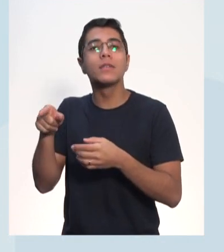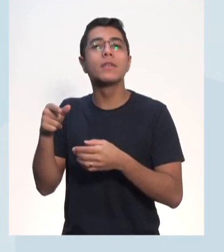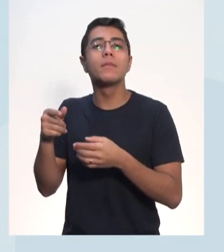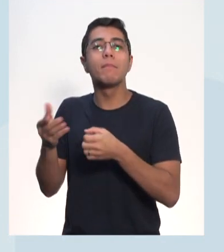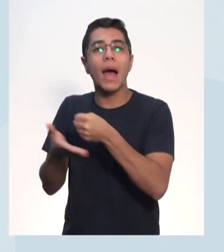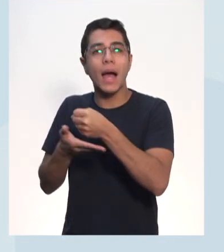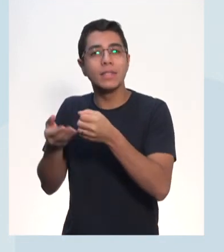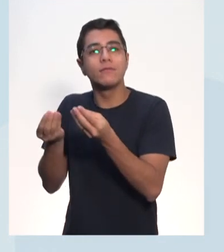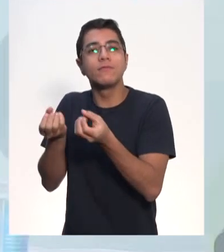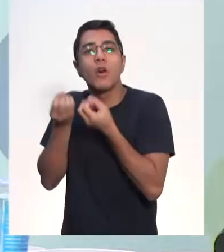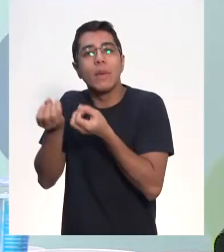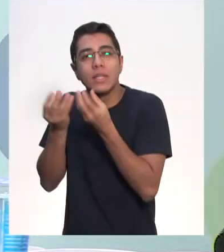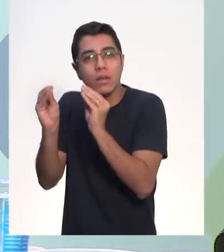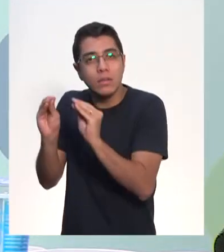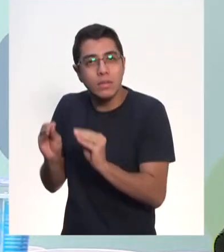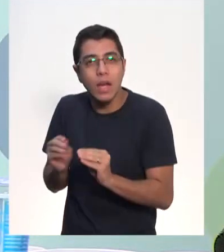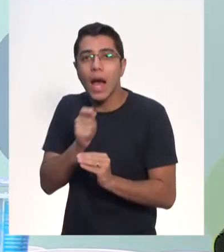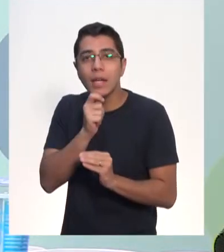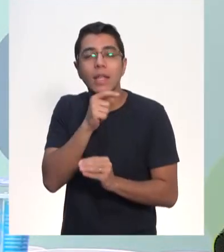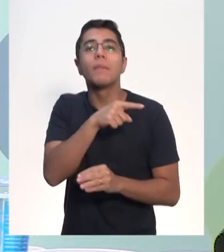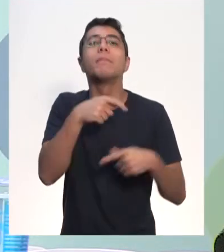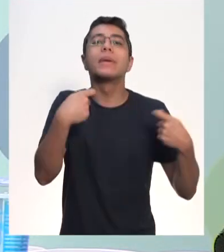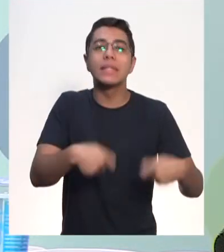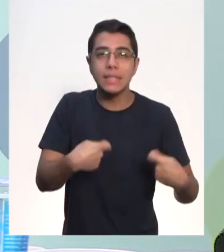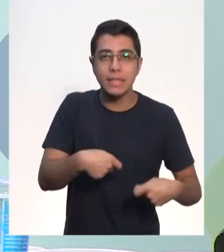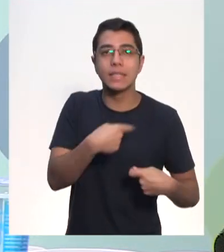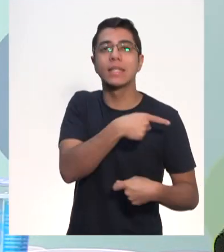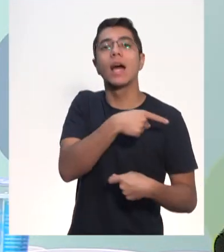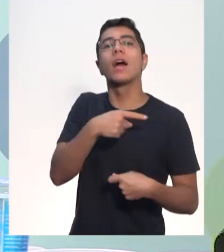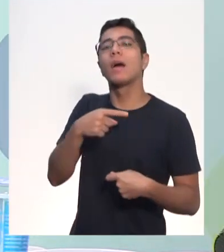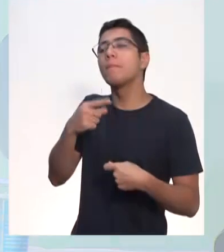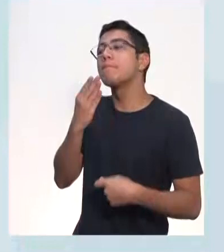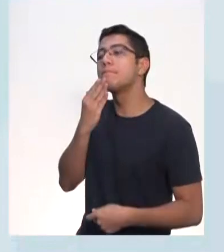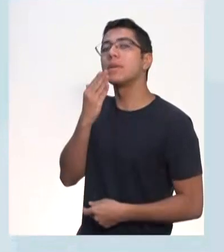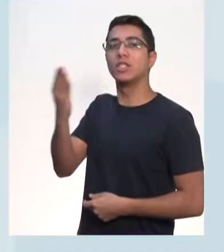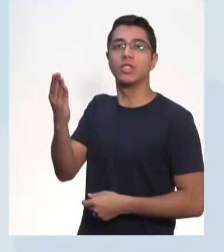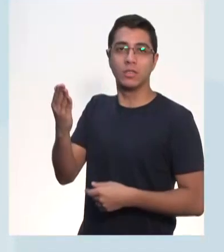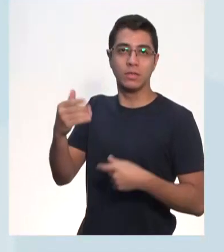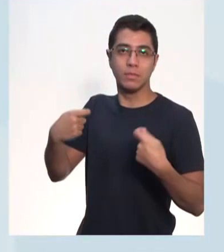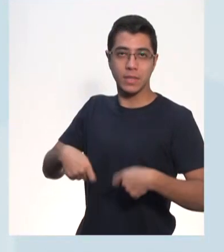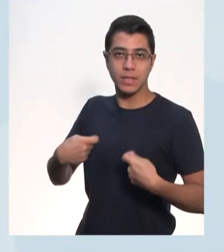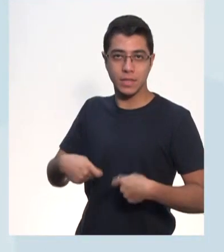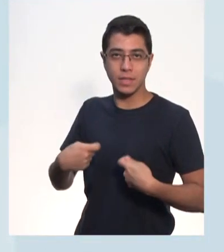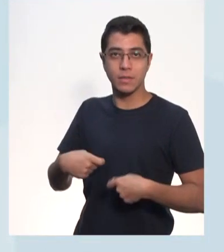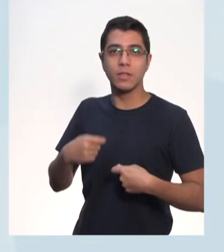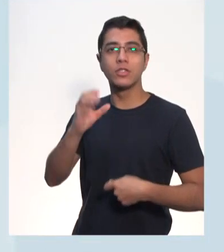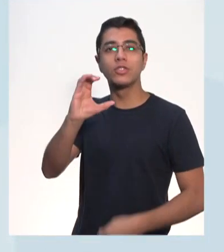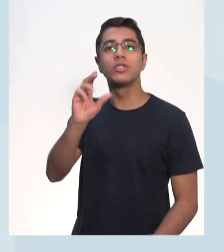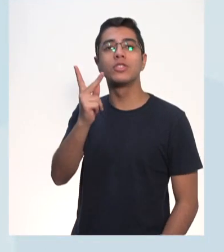forma possível, tá bom? O chamado, o link está aí, né, o atendimento